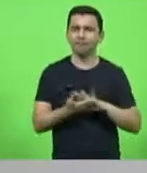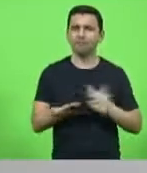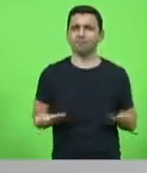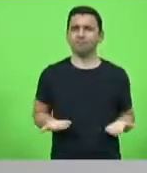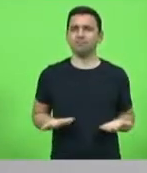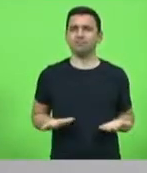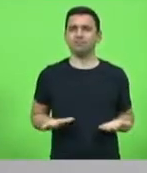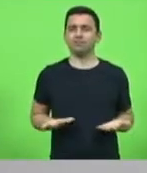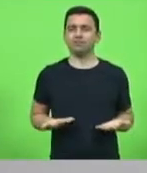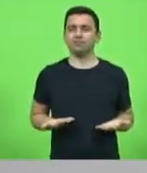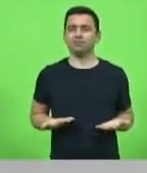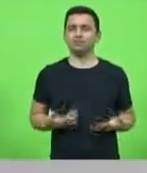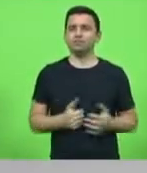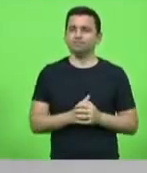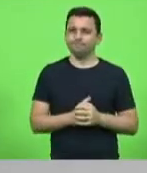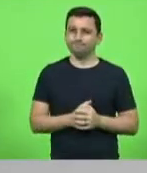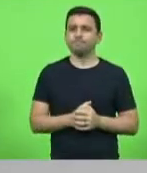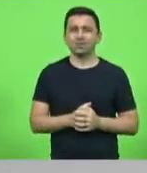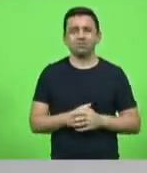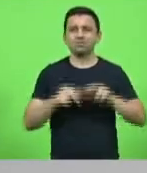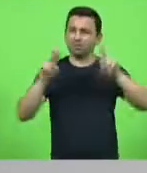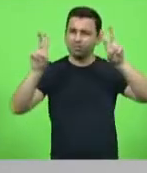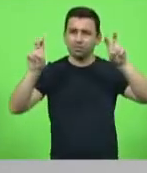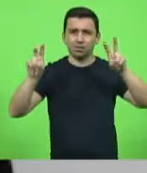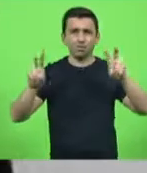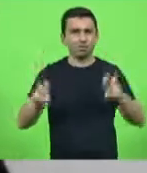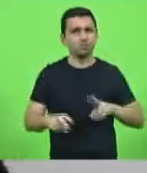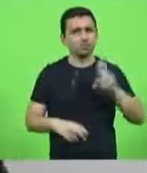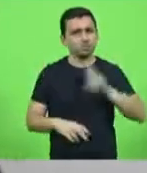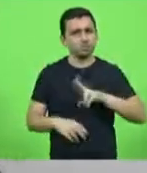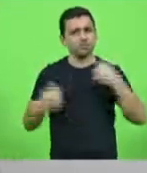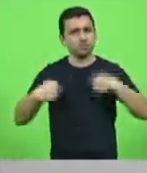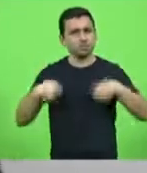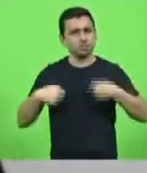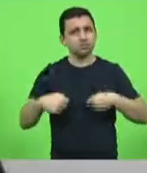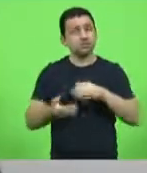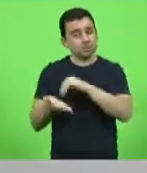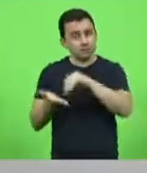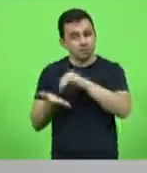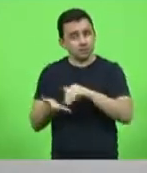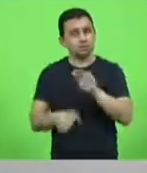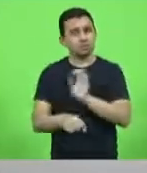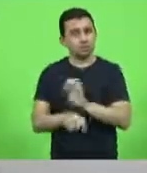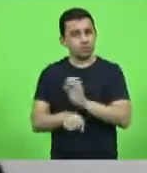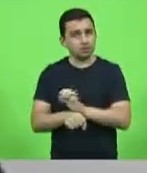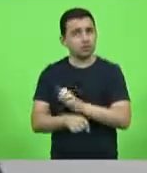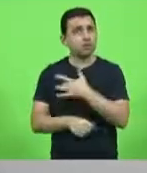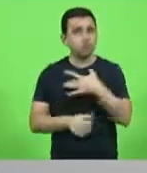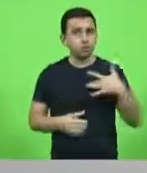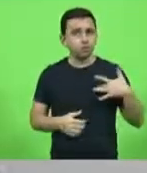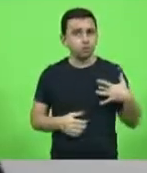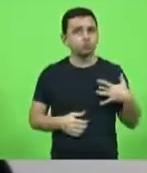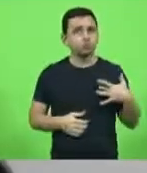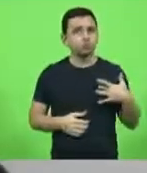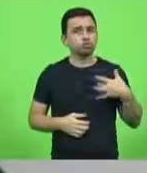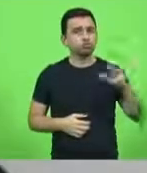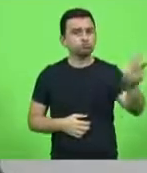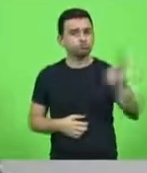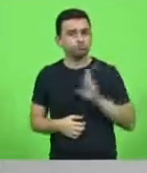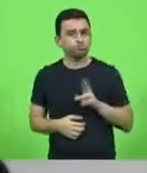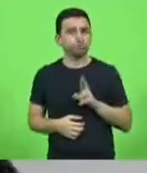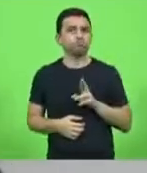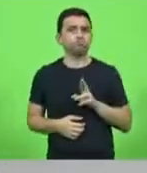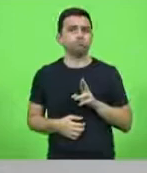deputados que me antecederam estão sendo questões urgentes que é preciso que a secretar é de saúde nos deu uma resposta